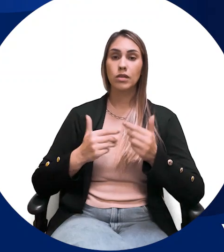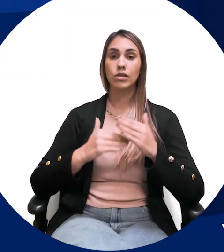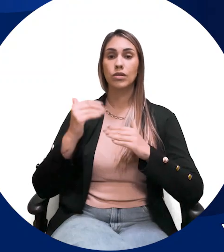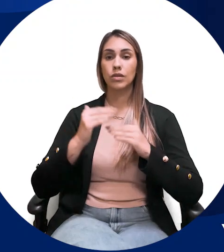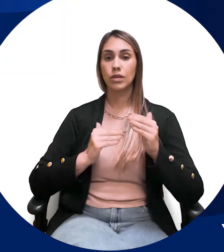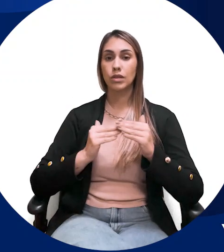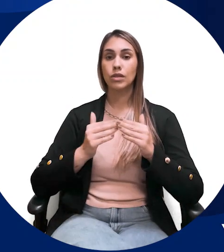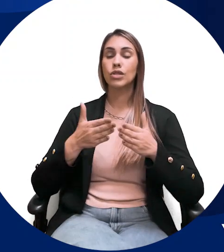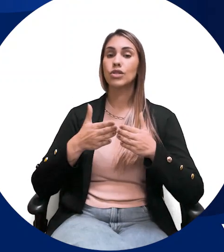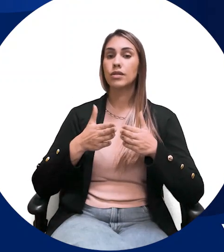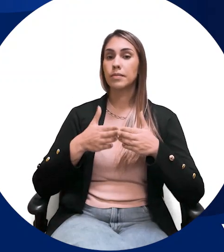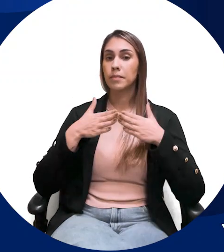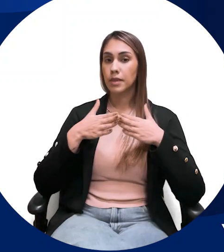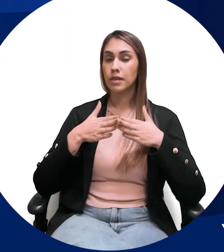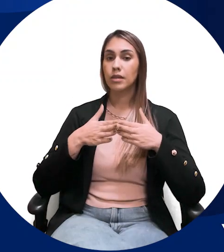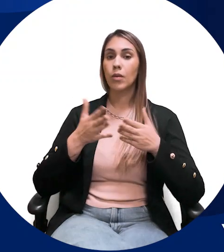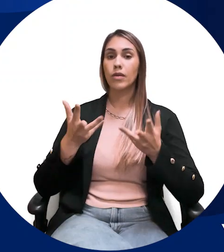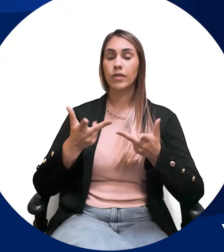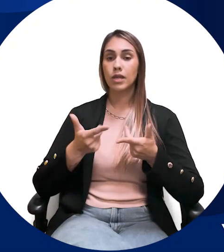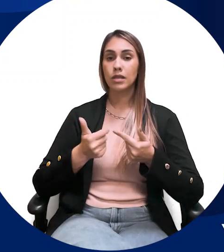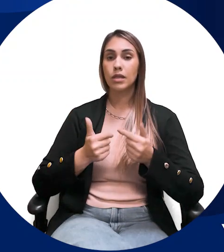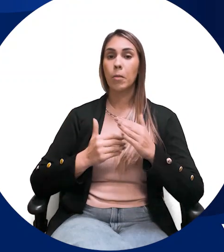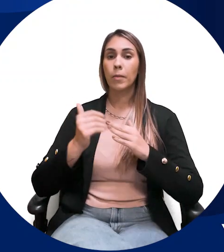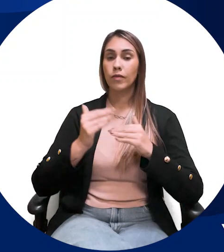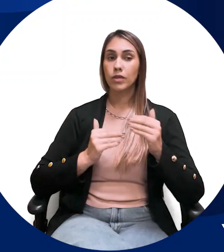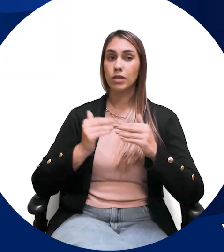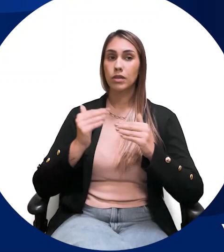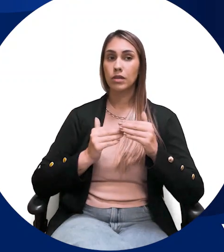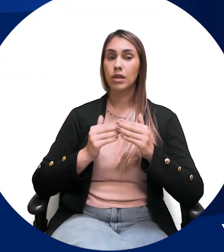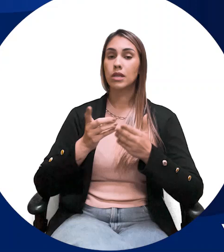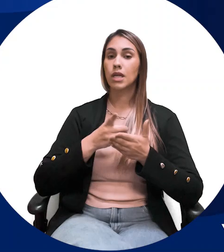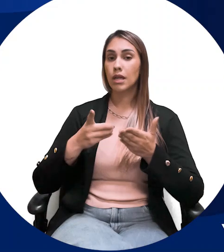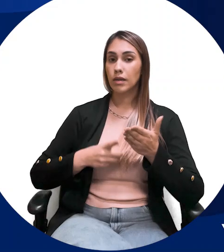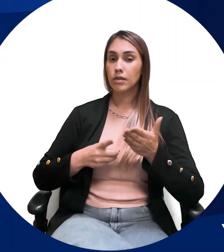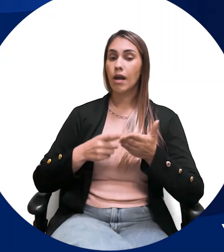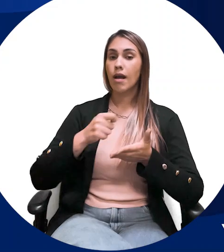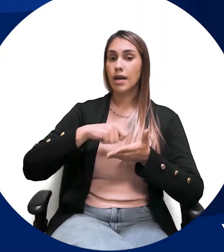qualificação profissional. No caso de dispensa para qualificação profissional, essa